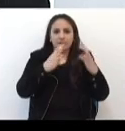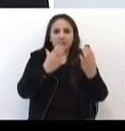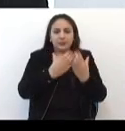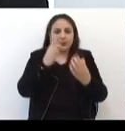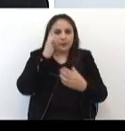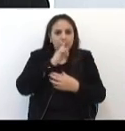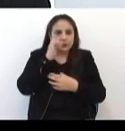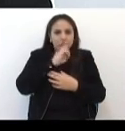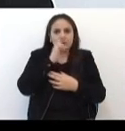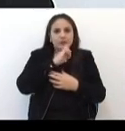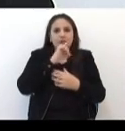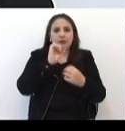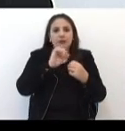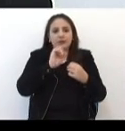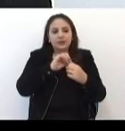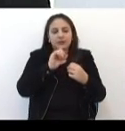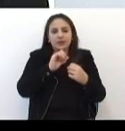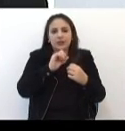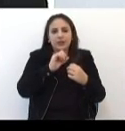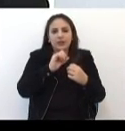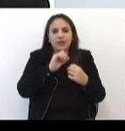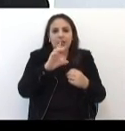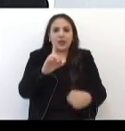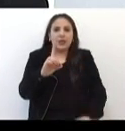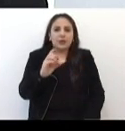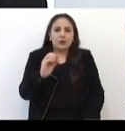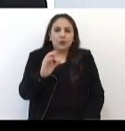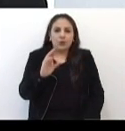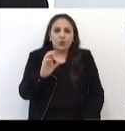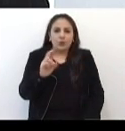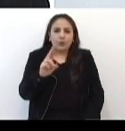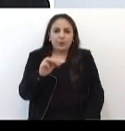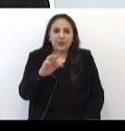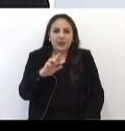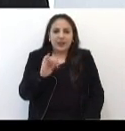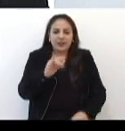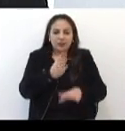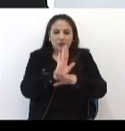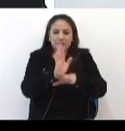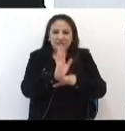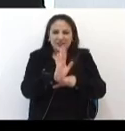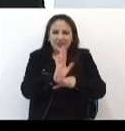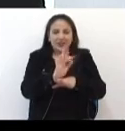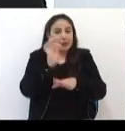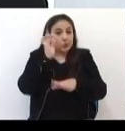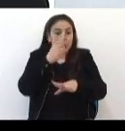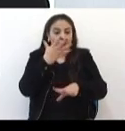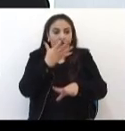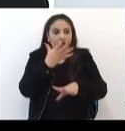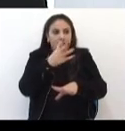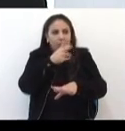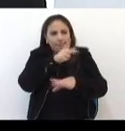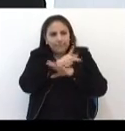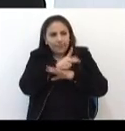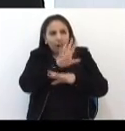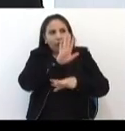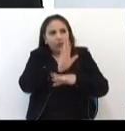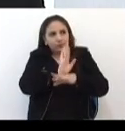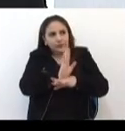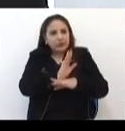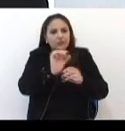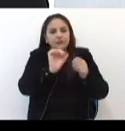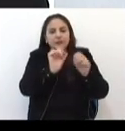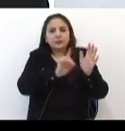se realize documentários e apresente a comunidade passafundense, para que grave documentários, para que faça